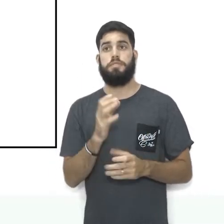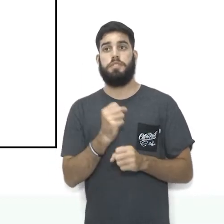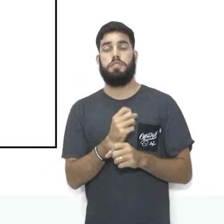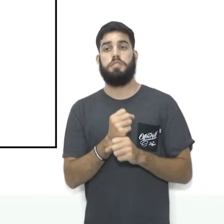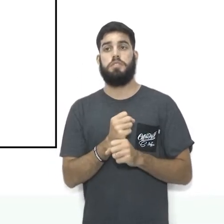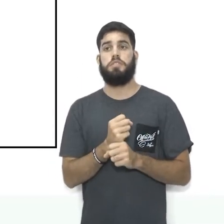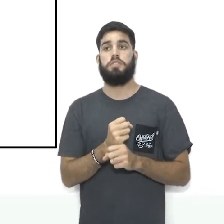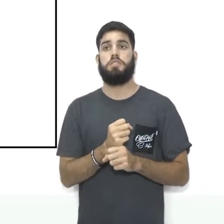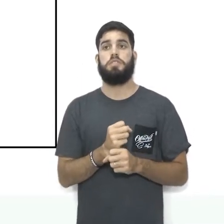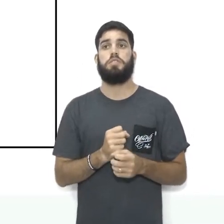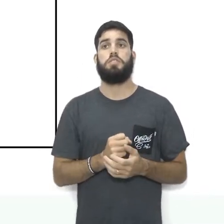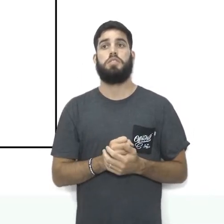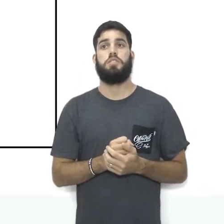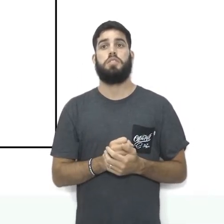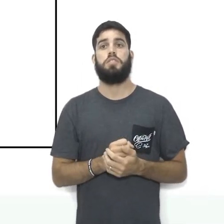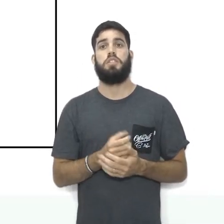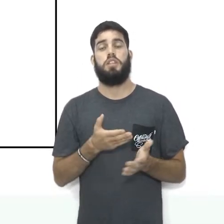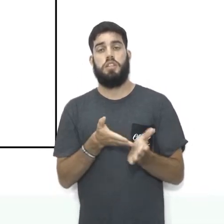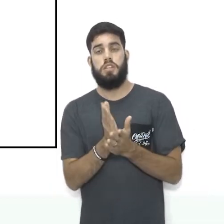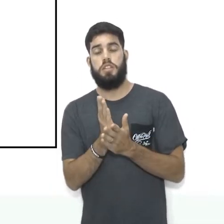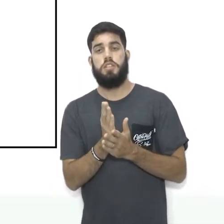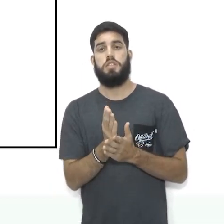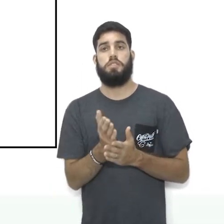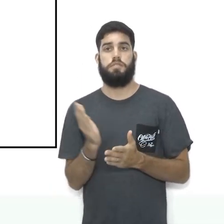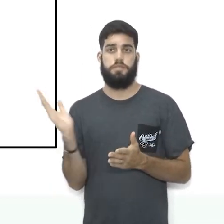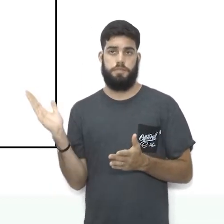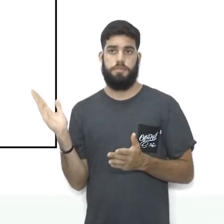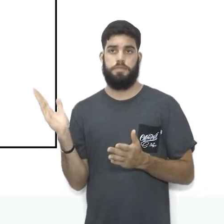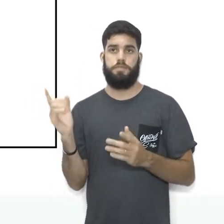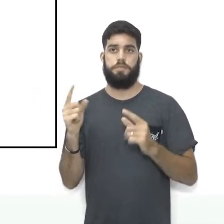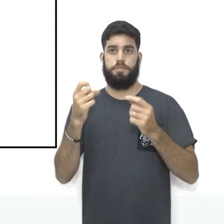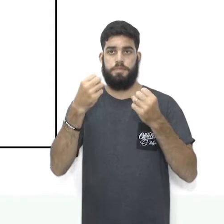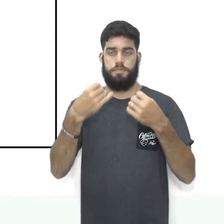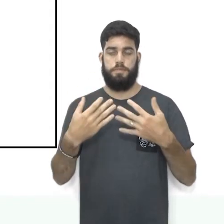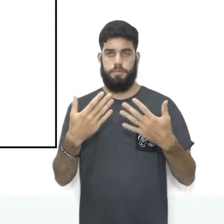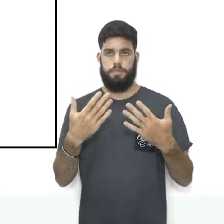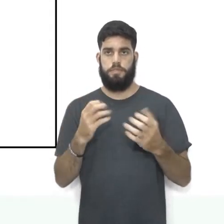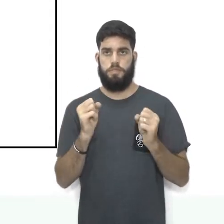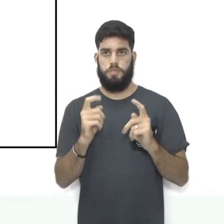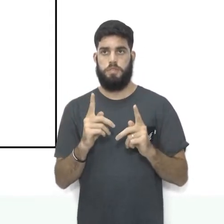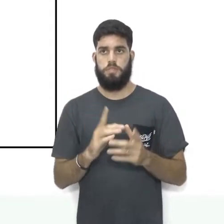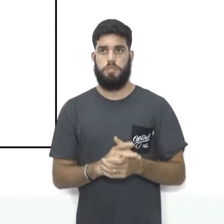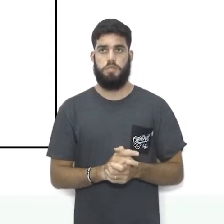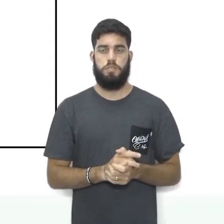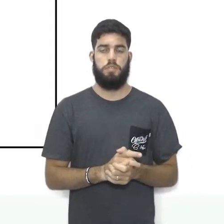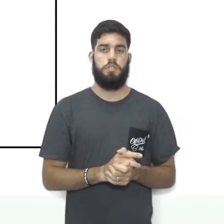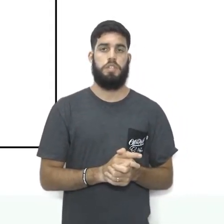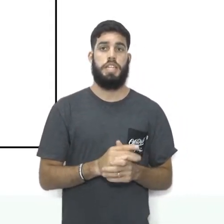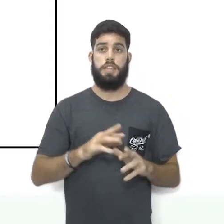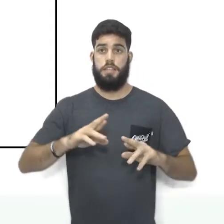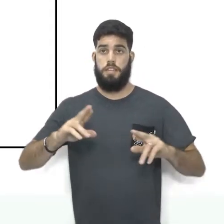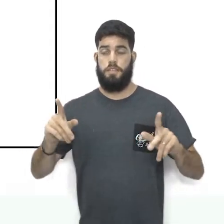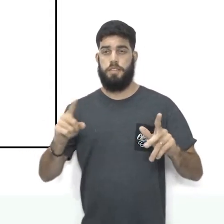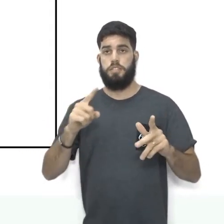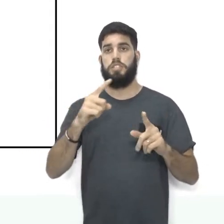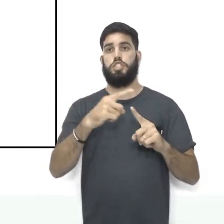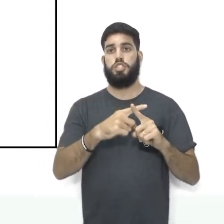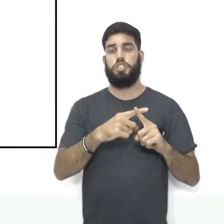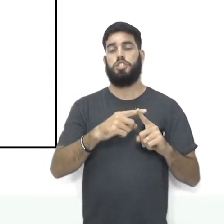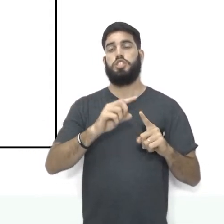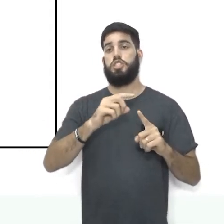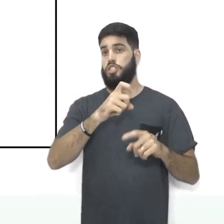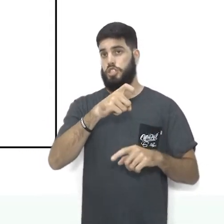meio de um sistema de equação, que é justamente esse que está aqui abaixo. Nós temos aqui a diferença entre x e